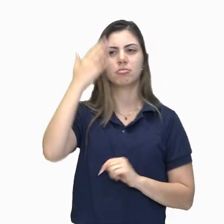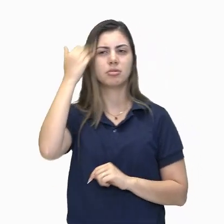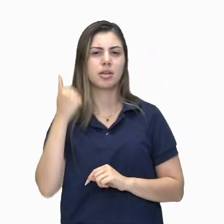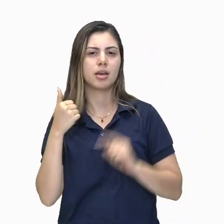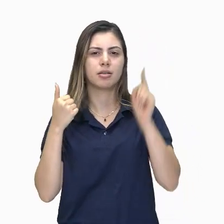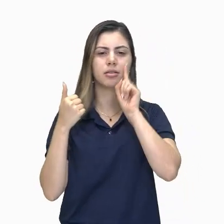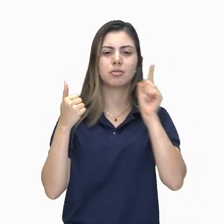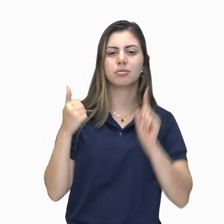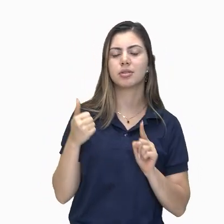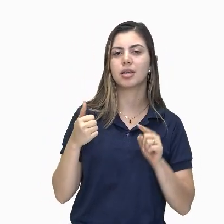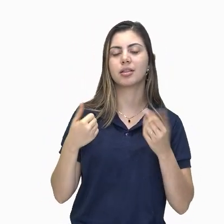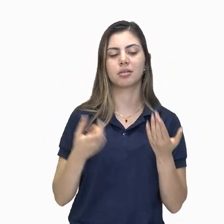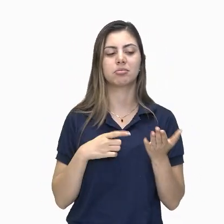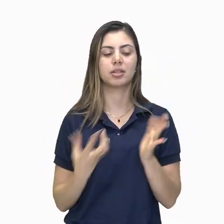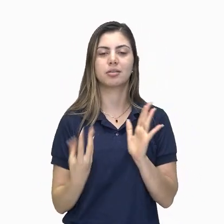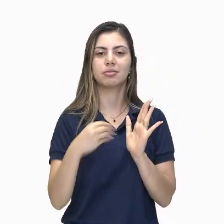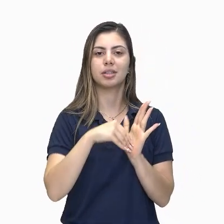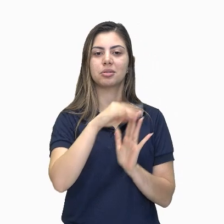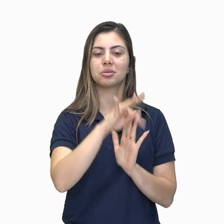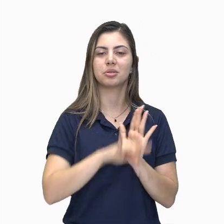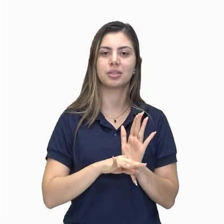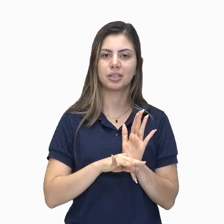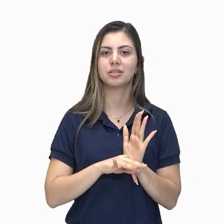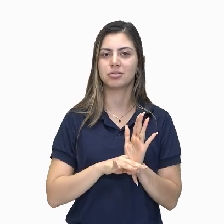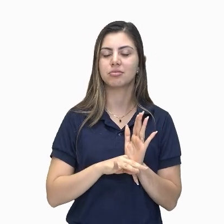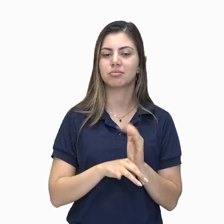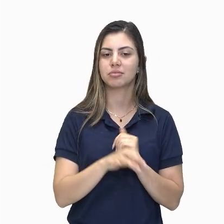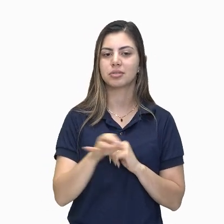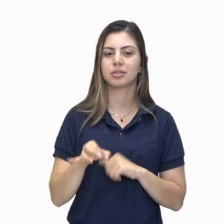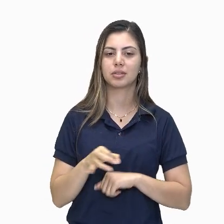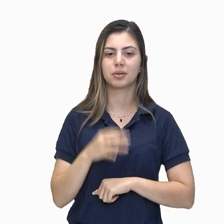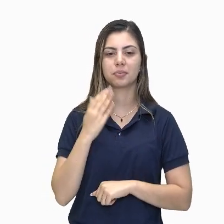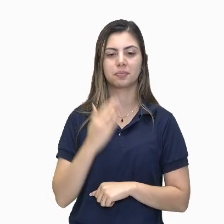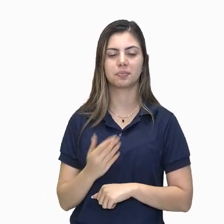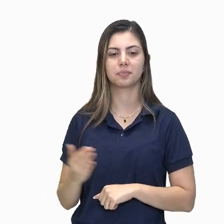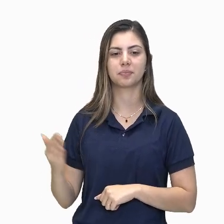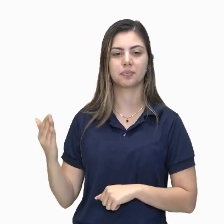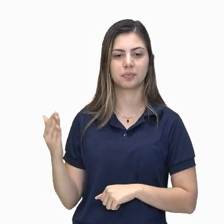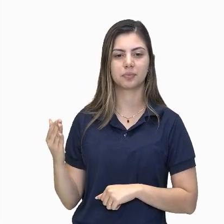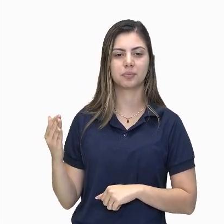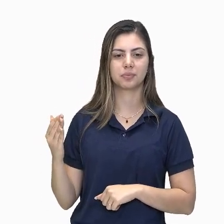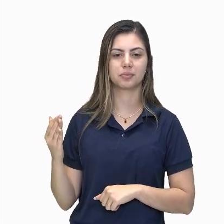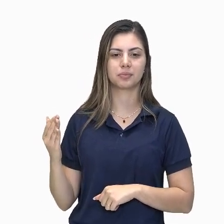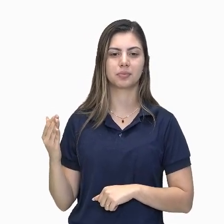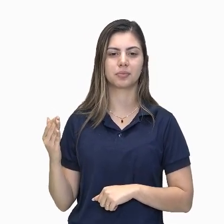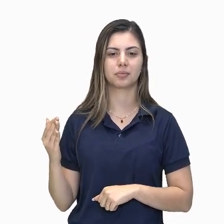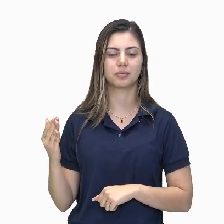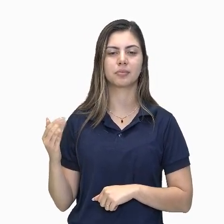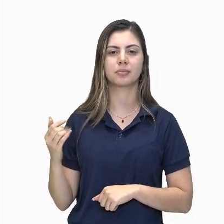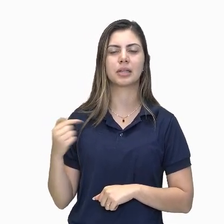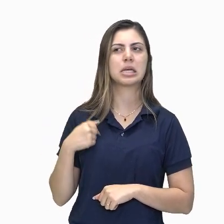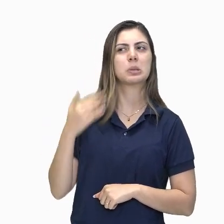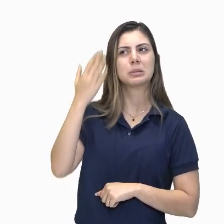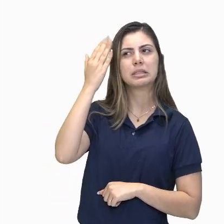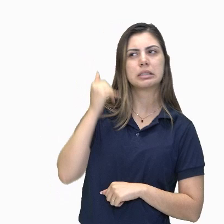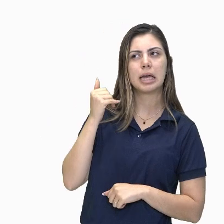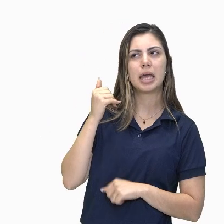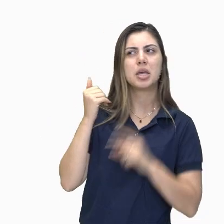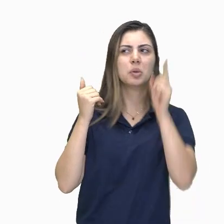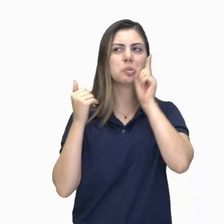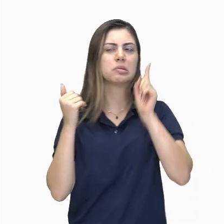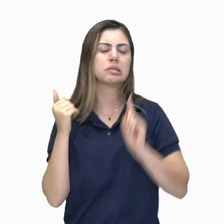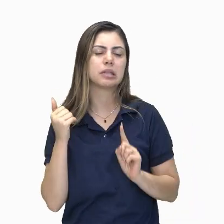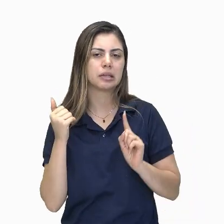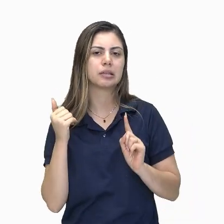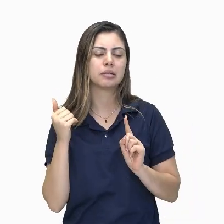nacional para justamente explicar o que ele está tentando fazer. To be or not to be? That is the question.